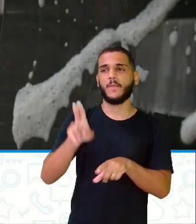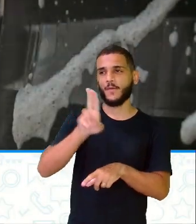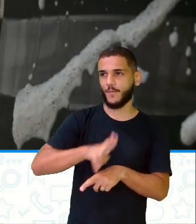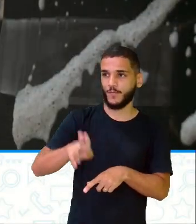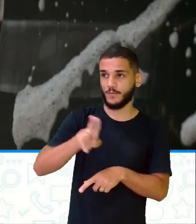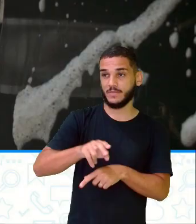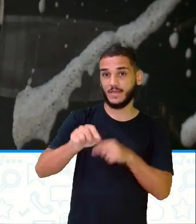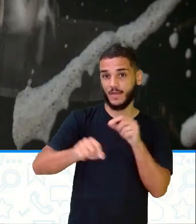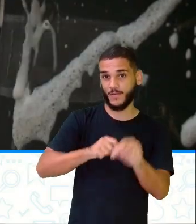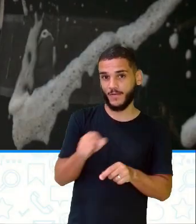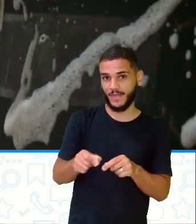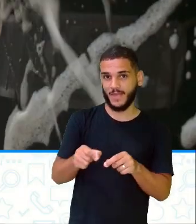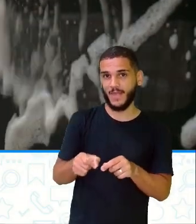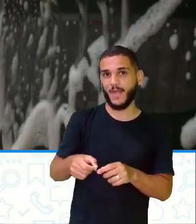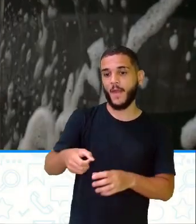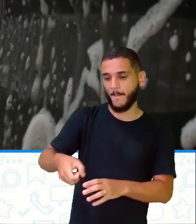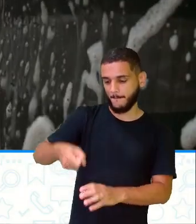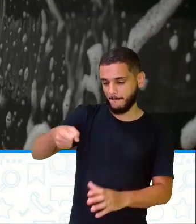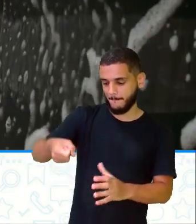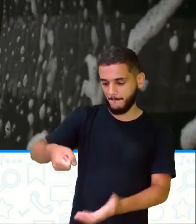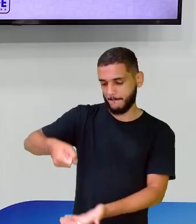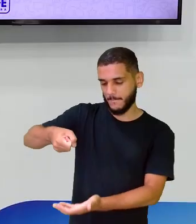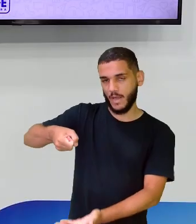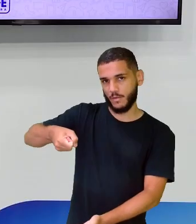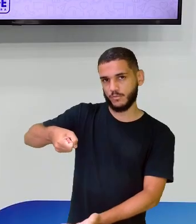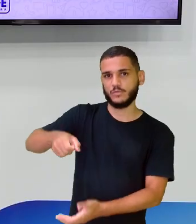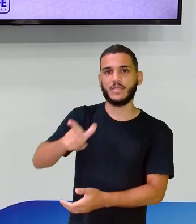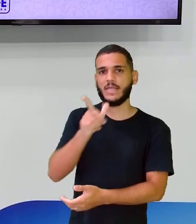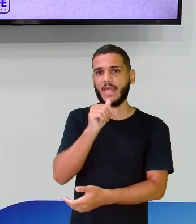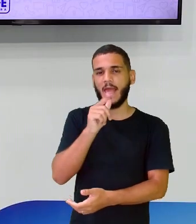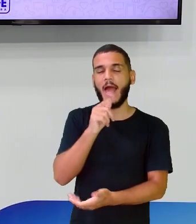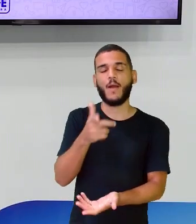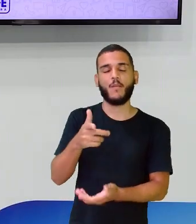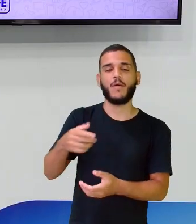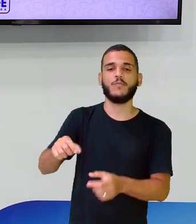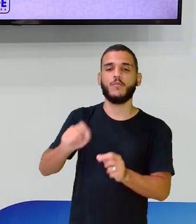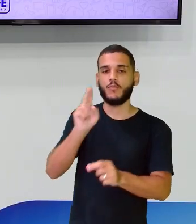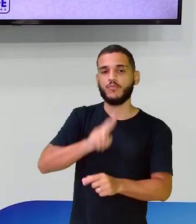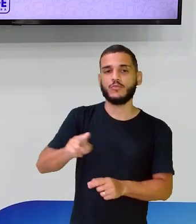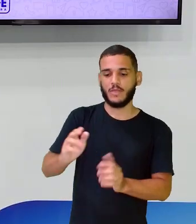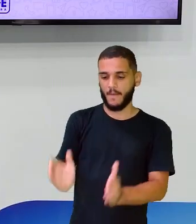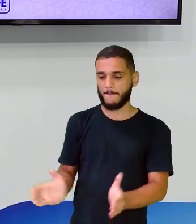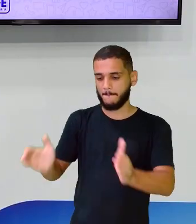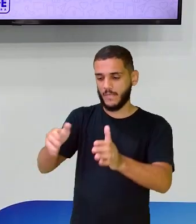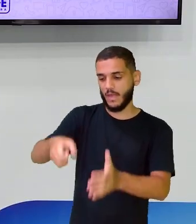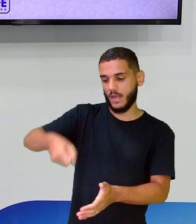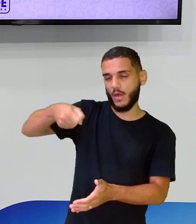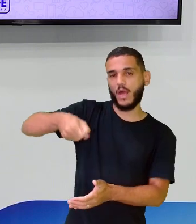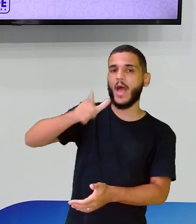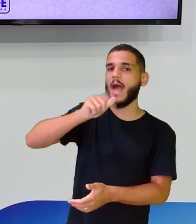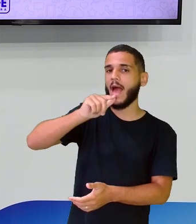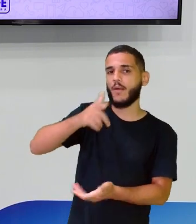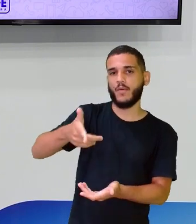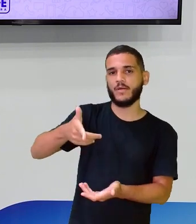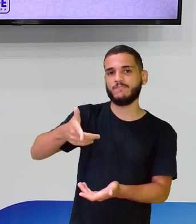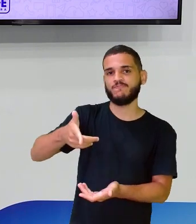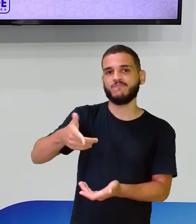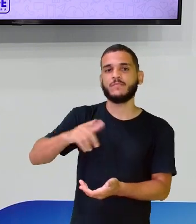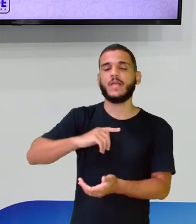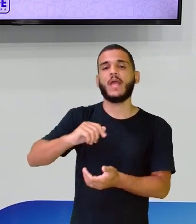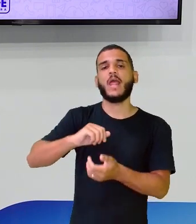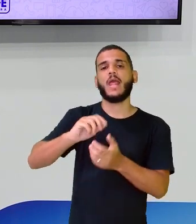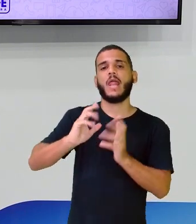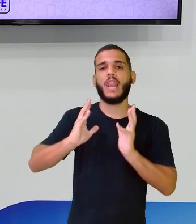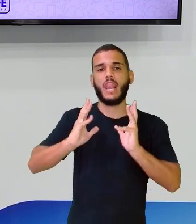balde no lugar de mangueira quando lavar carro. Professora Sinara, eu não tenho carro não, mas você pode ter uma bicicleta,